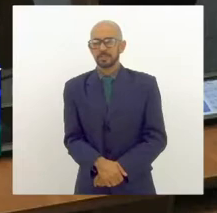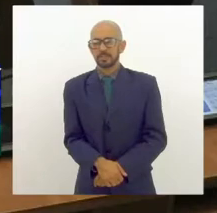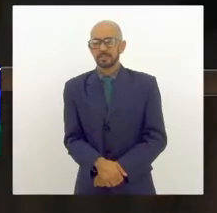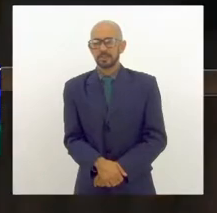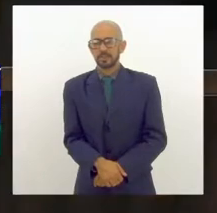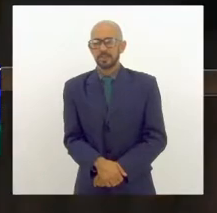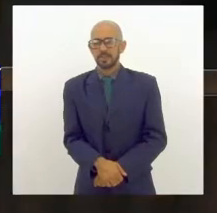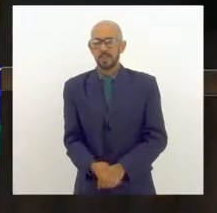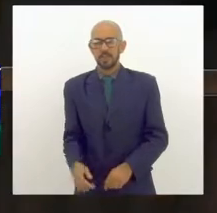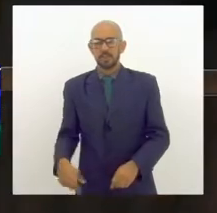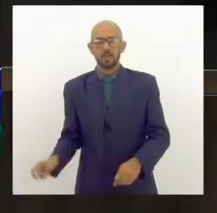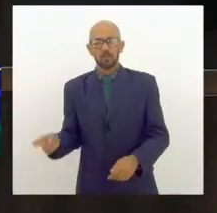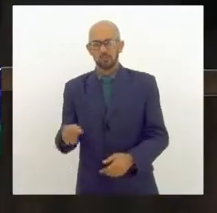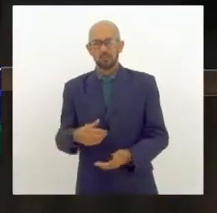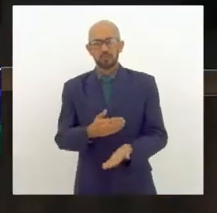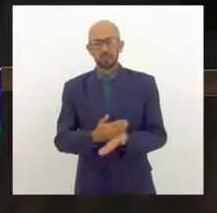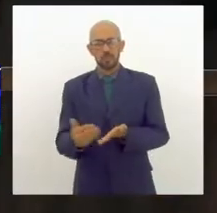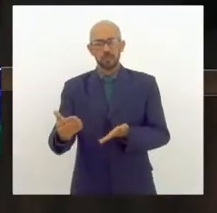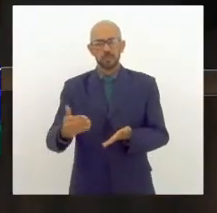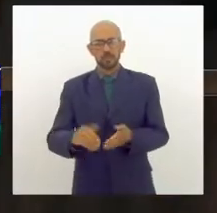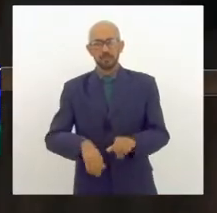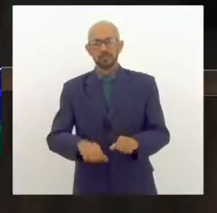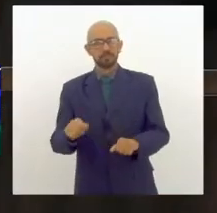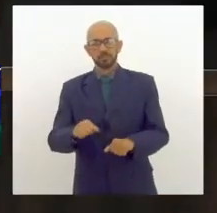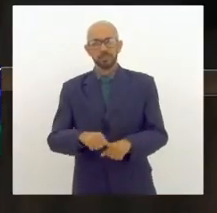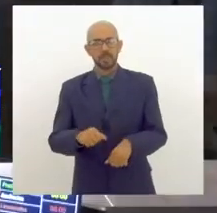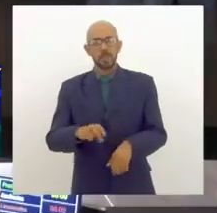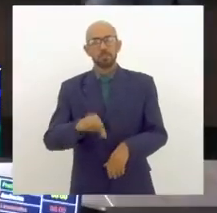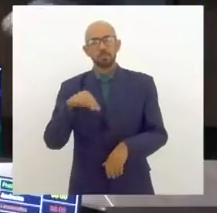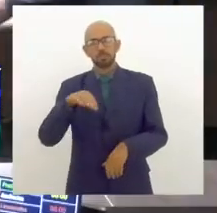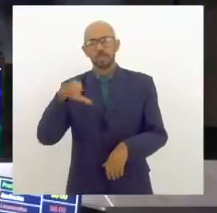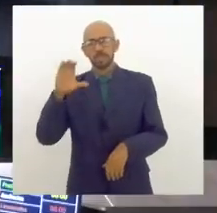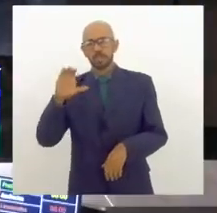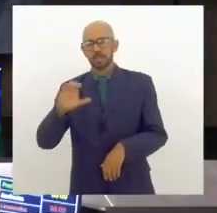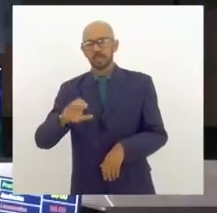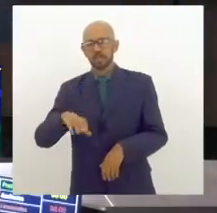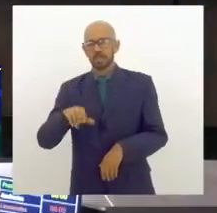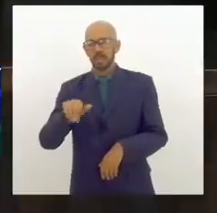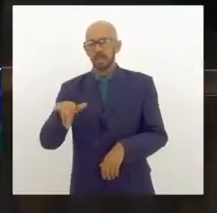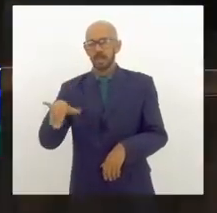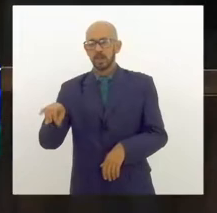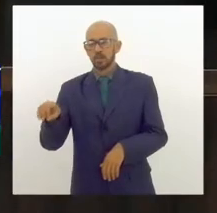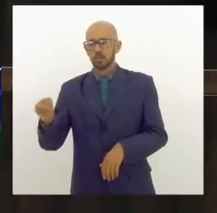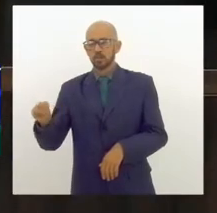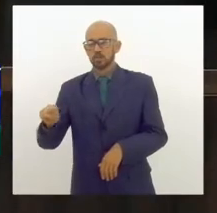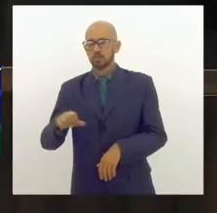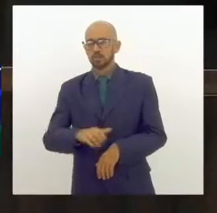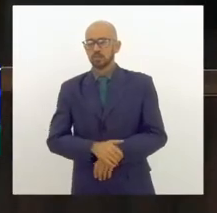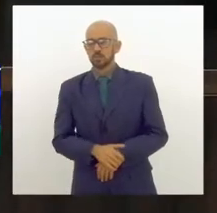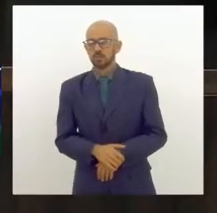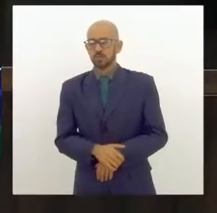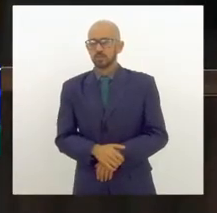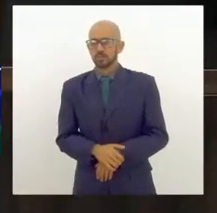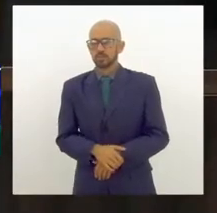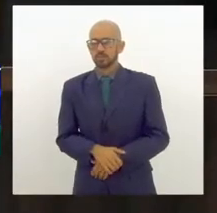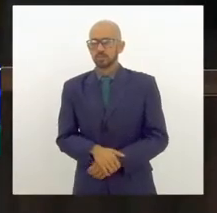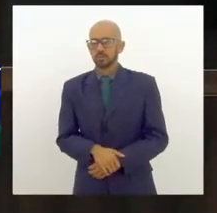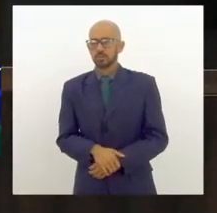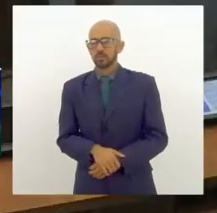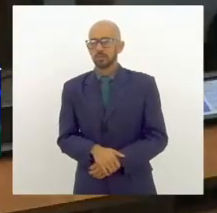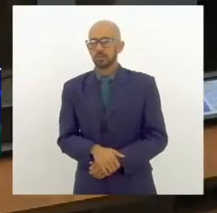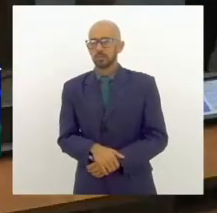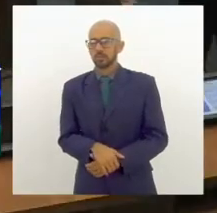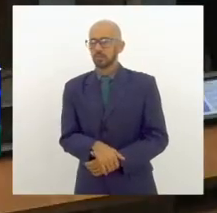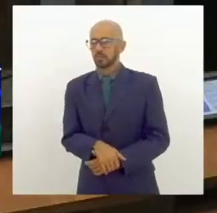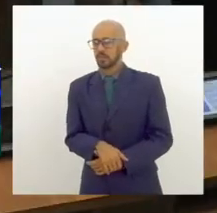Vamos à pauta. Deputado Carlos Mink, Flávio Serafini, sejam todos bem-vindos. Bom retorno a todas e todos.